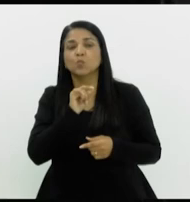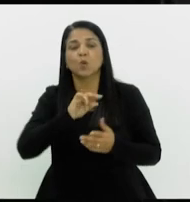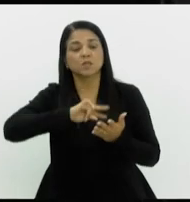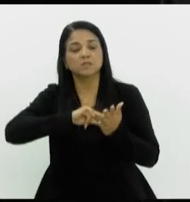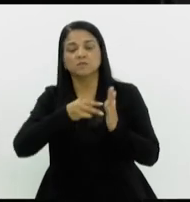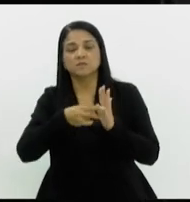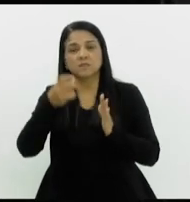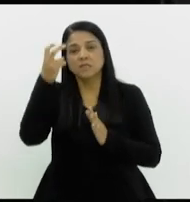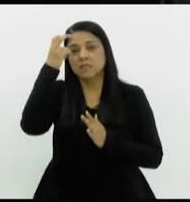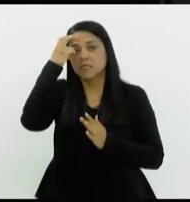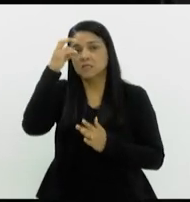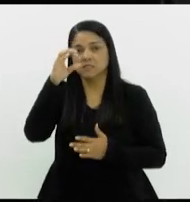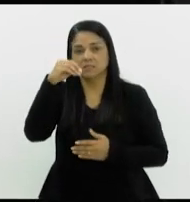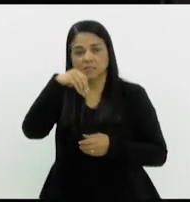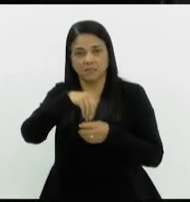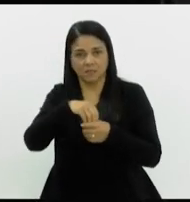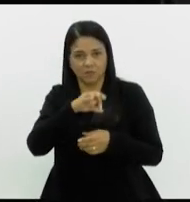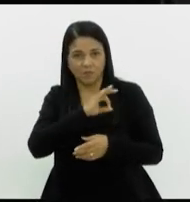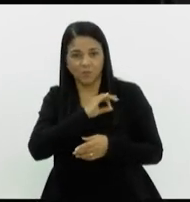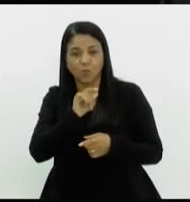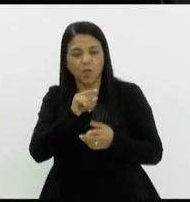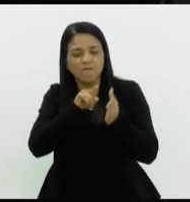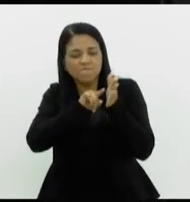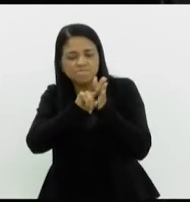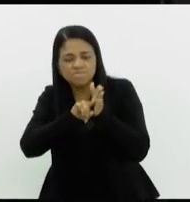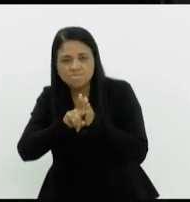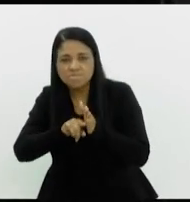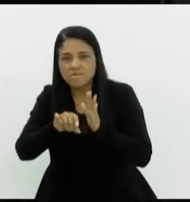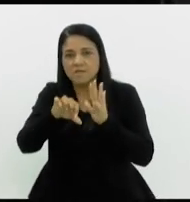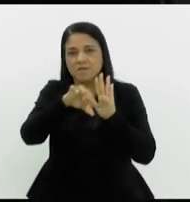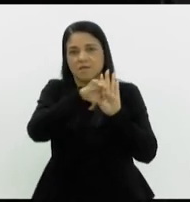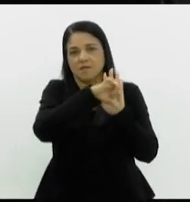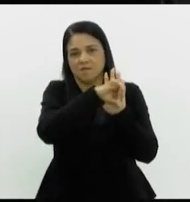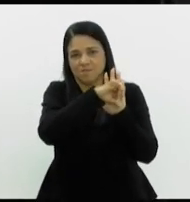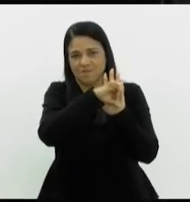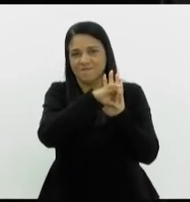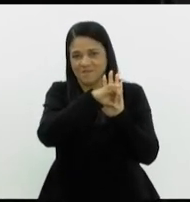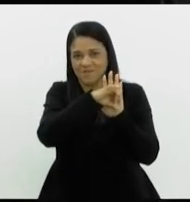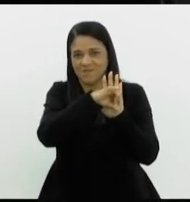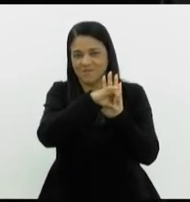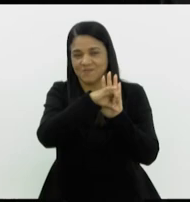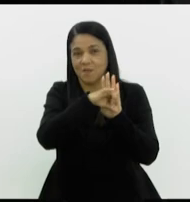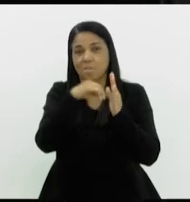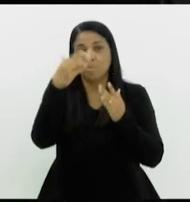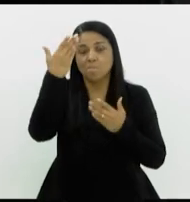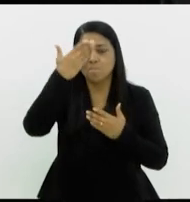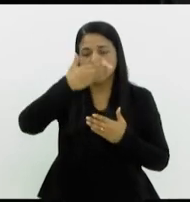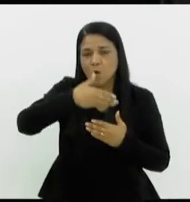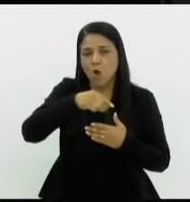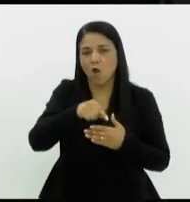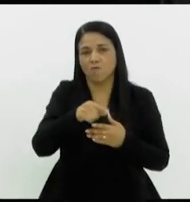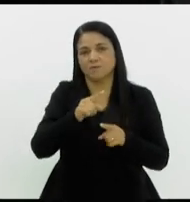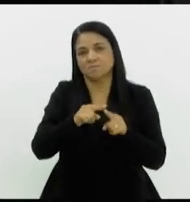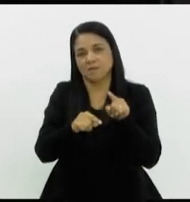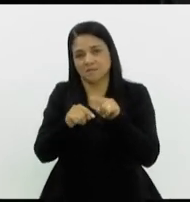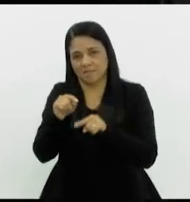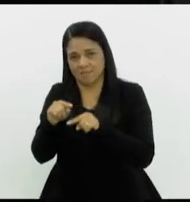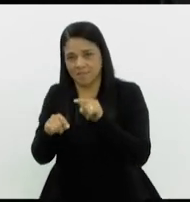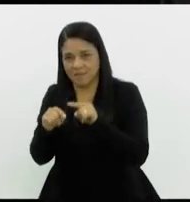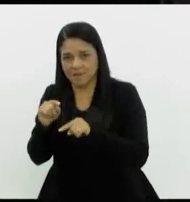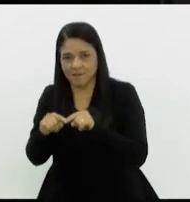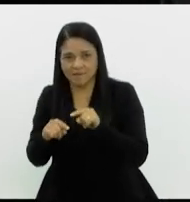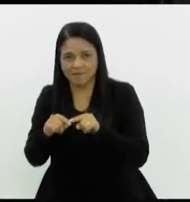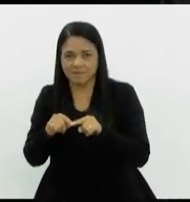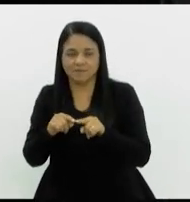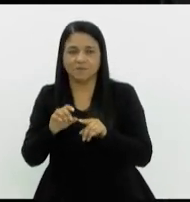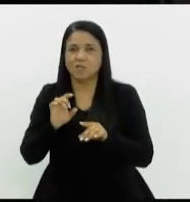É aquela que vai investigar os crimes, é aquela que vai produzir provas, inclusive materiais, e não